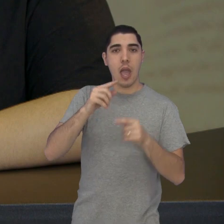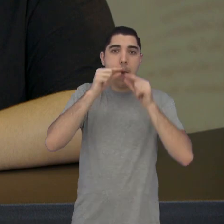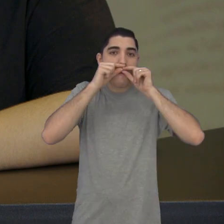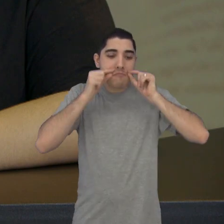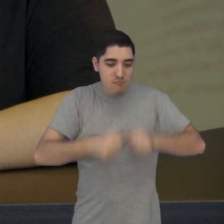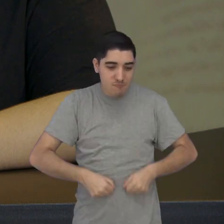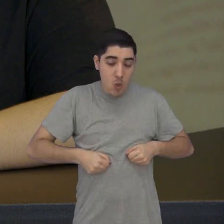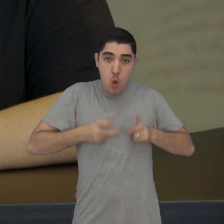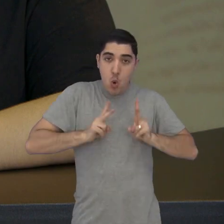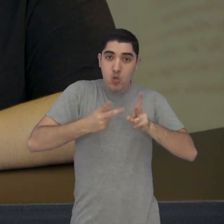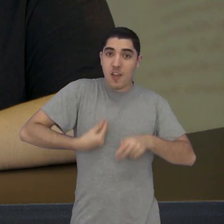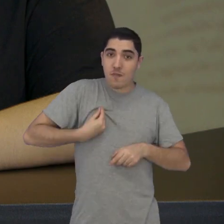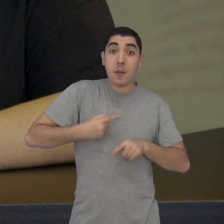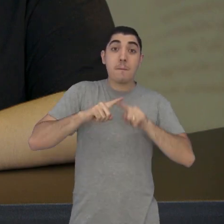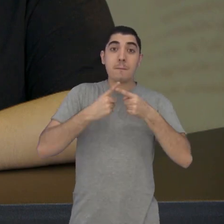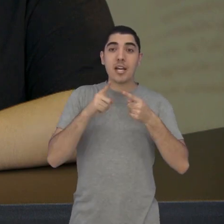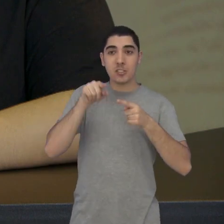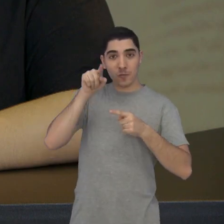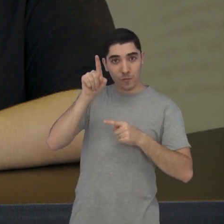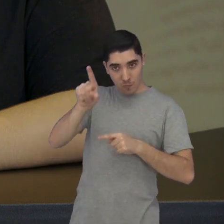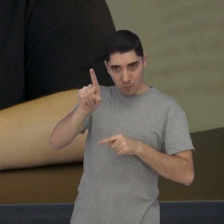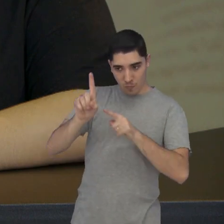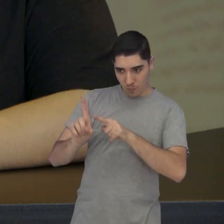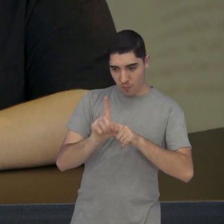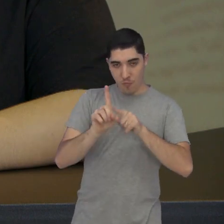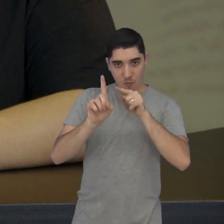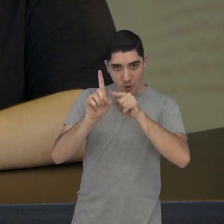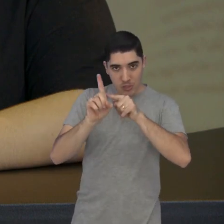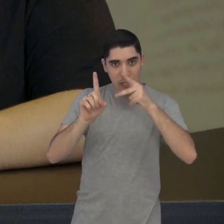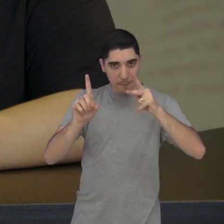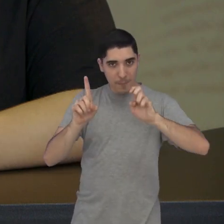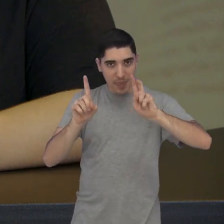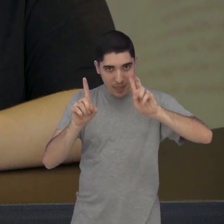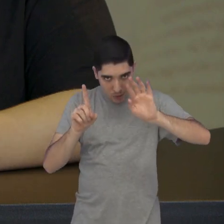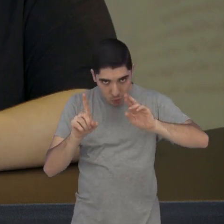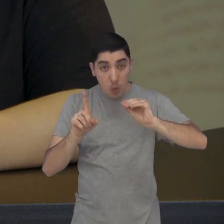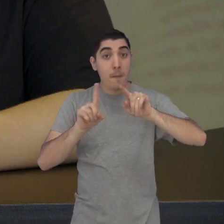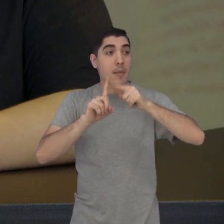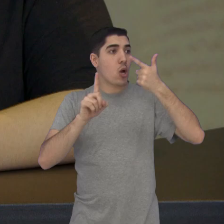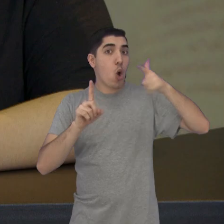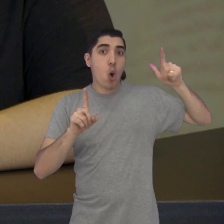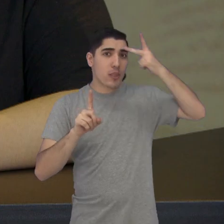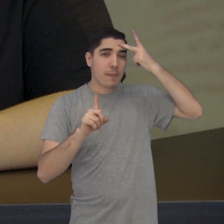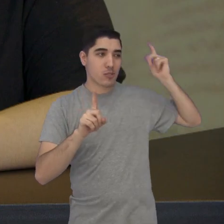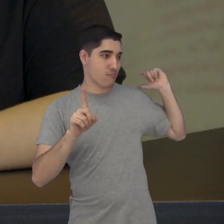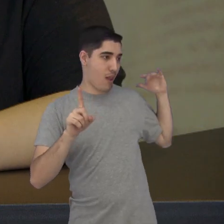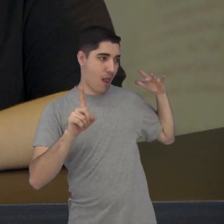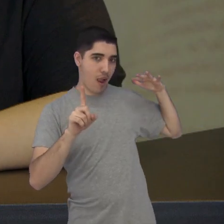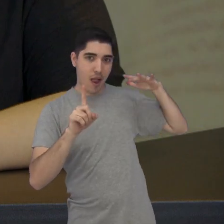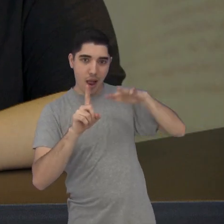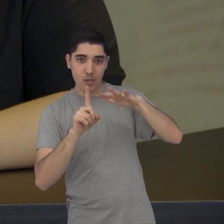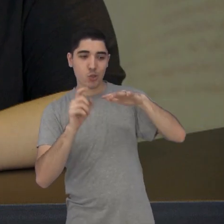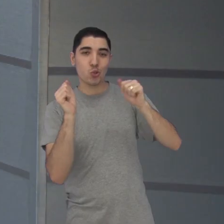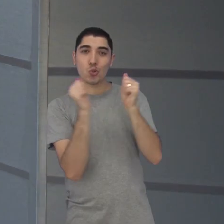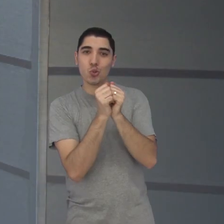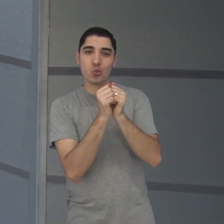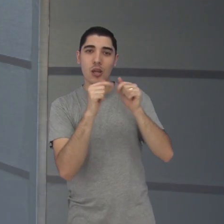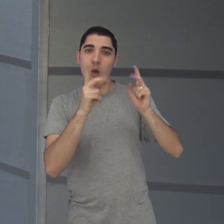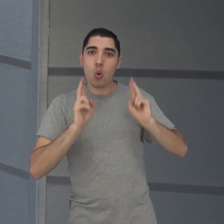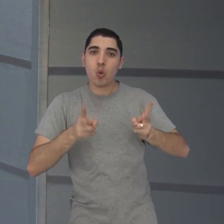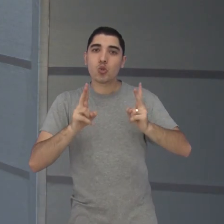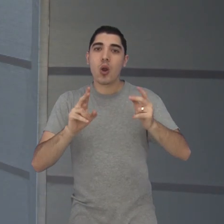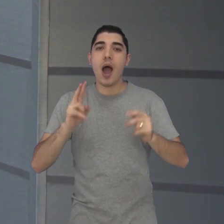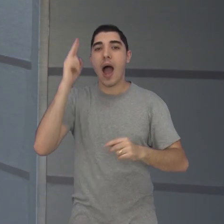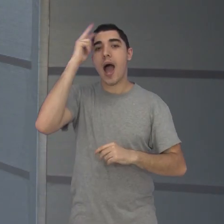Mazzaropi vivo na memória do povo, mas também você carrega com a memória afetiva de outras pessoas com você, e isso é muito importante, né? Muito